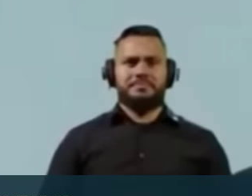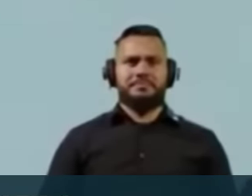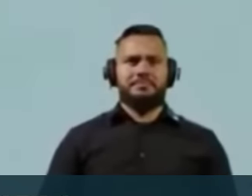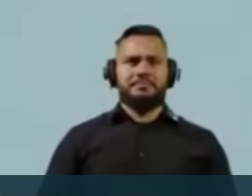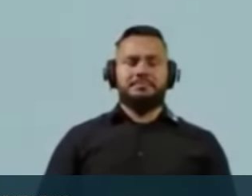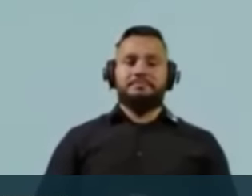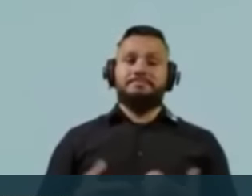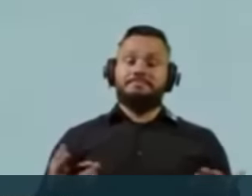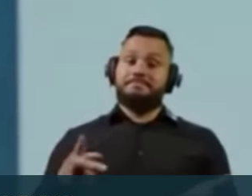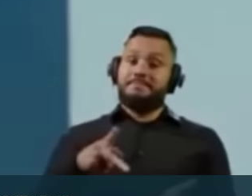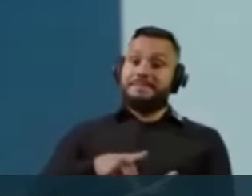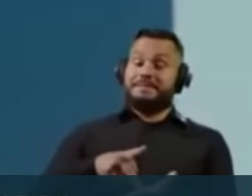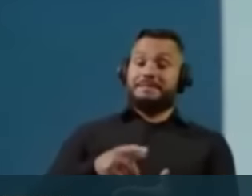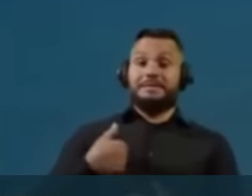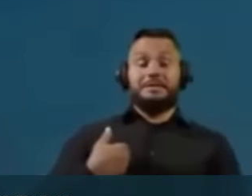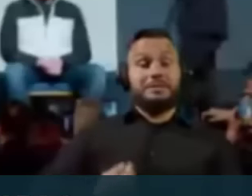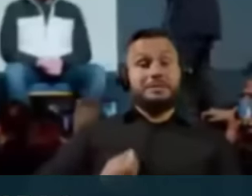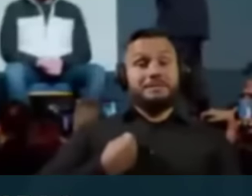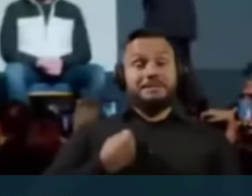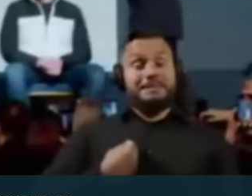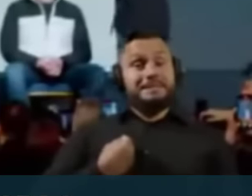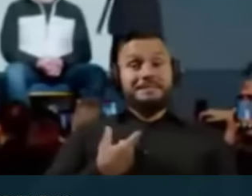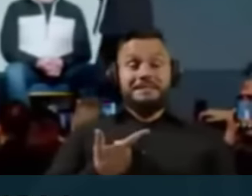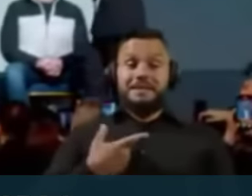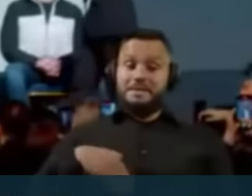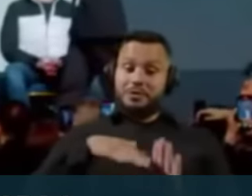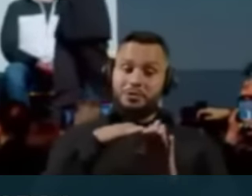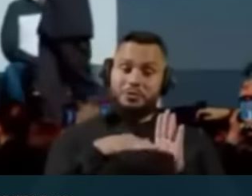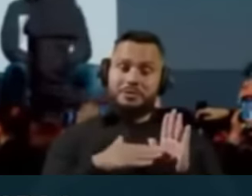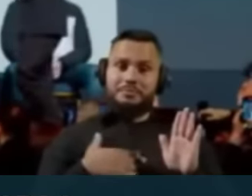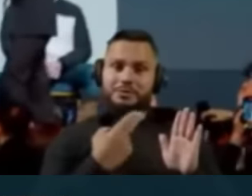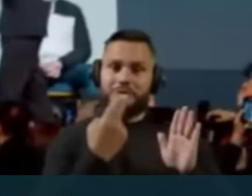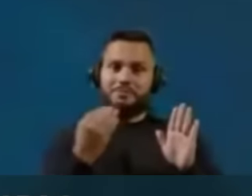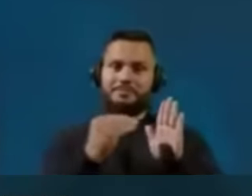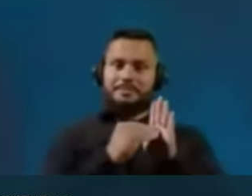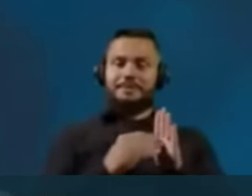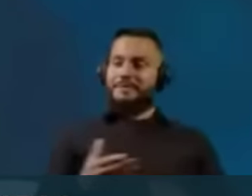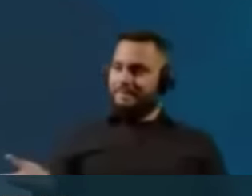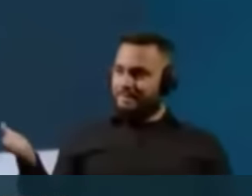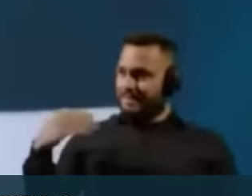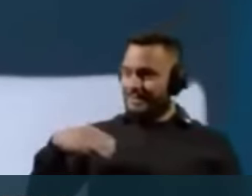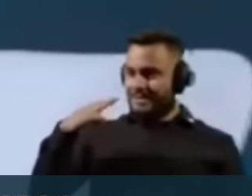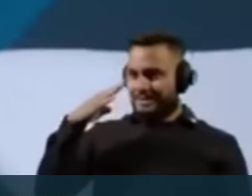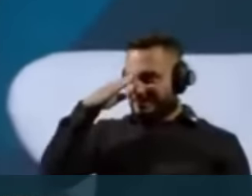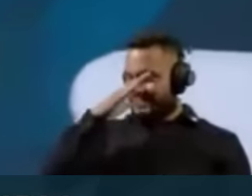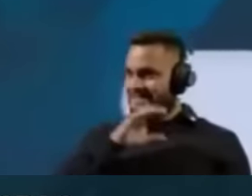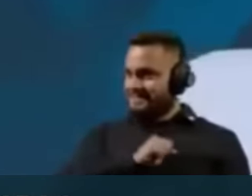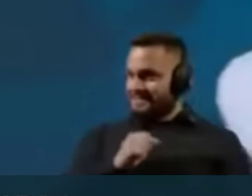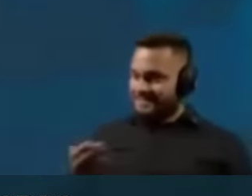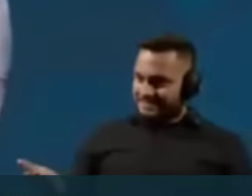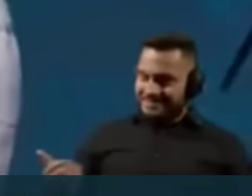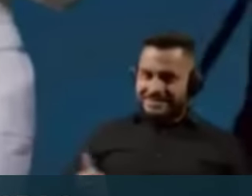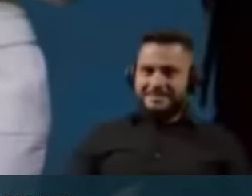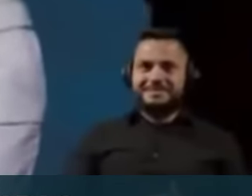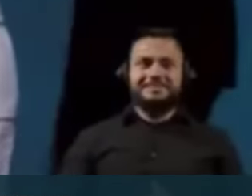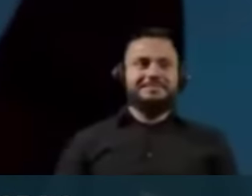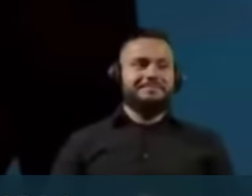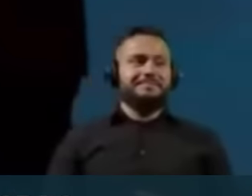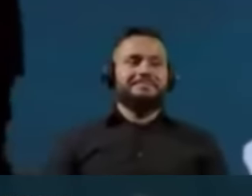Bem, na verdade, eu não estava no painel, né? Mas tudo bem, vem cá, amor. Vamos dar uma moral, uma forcinha.